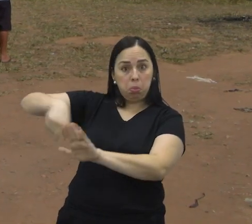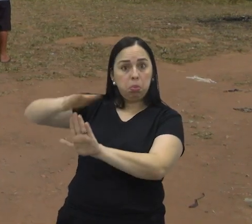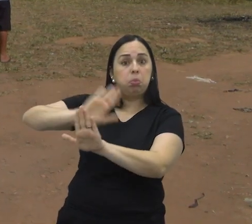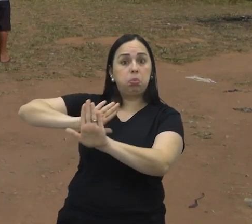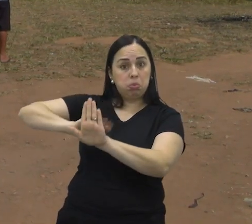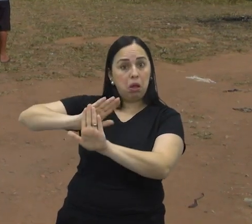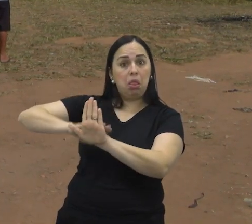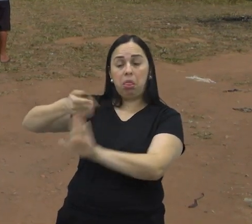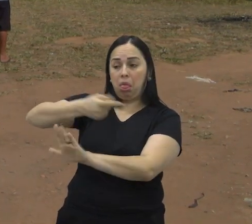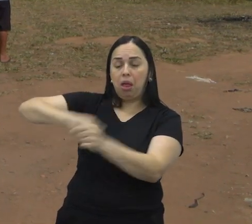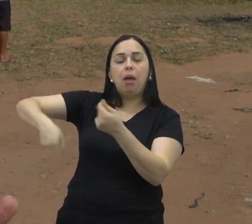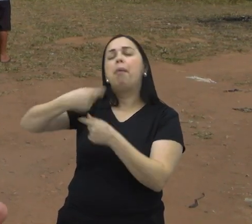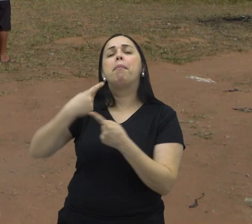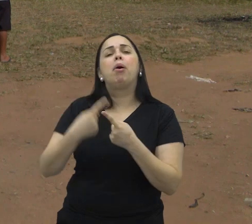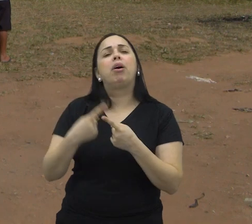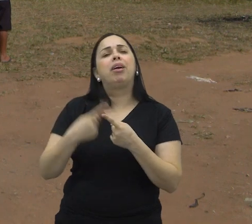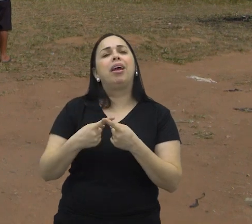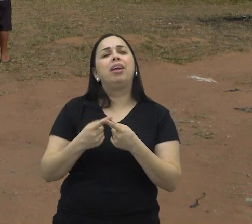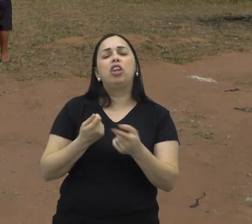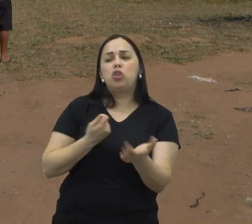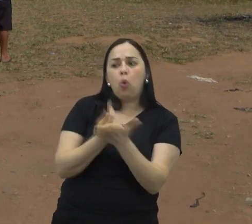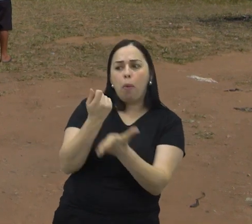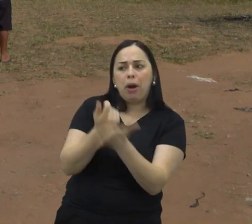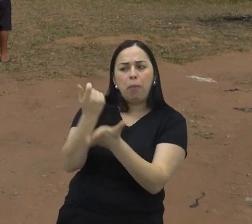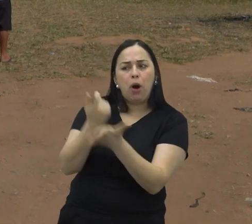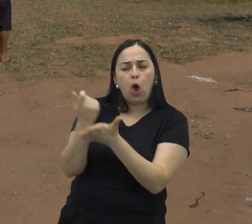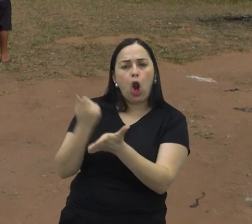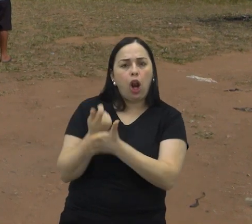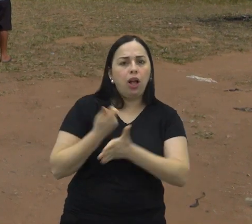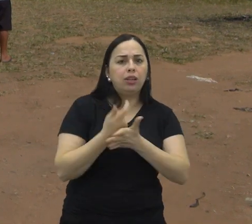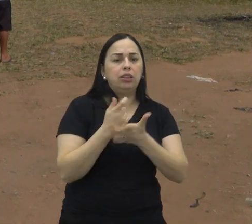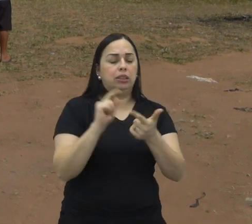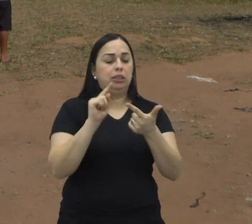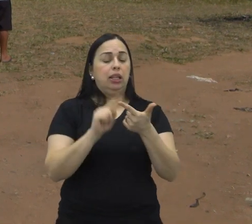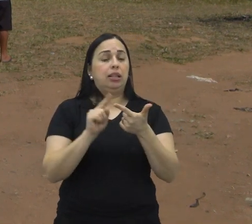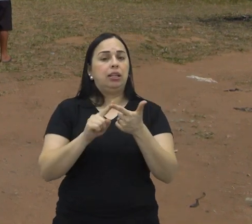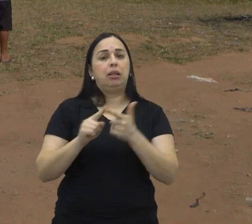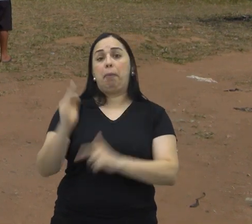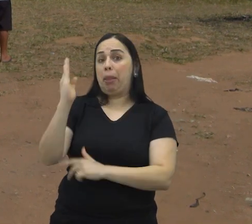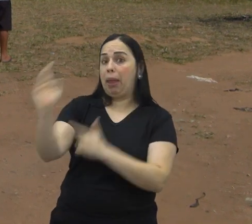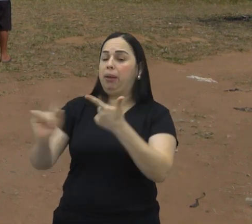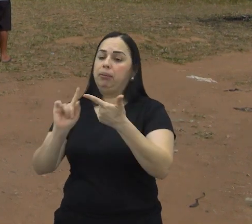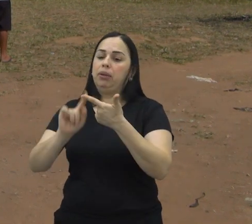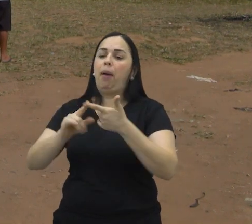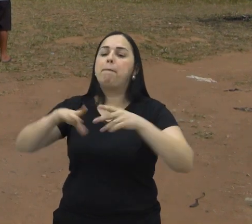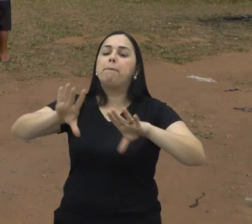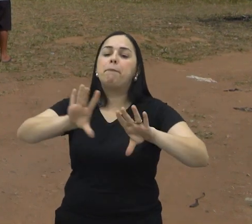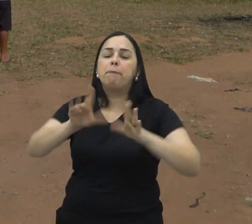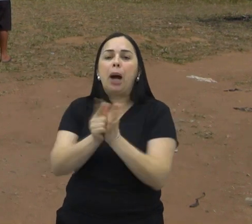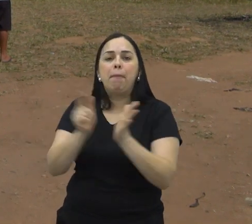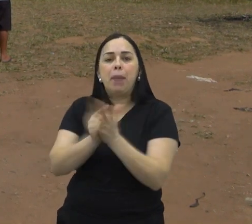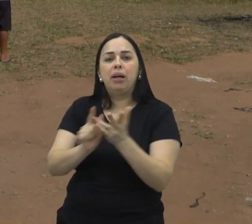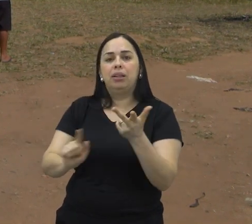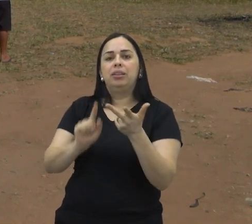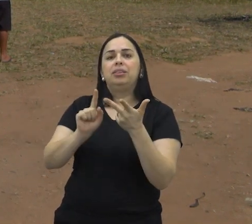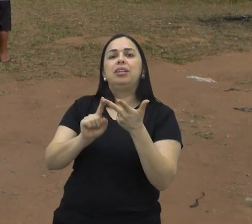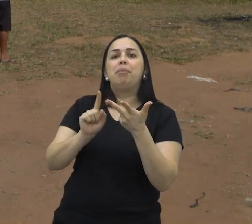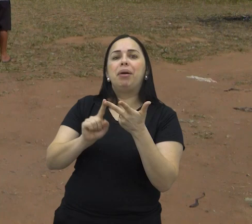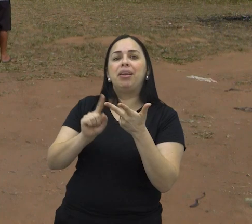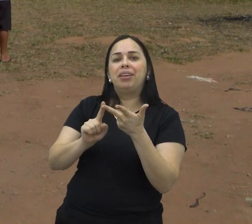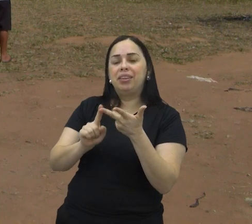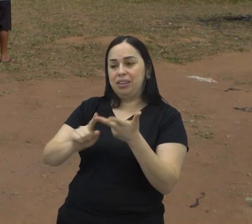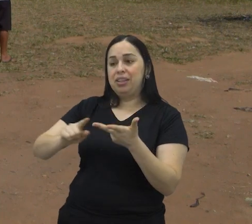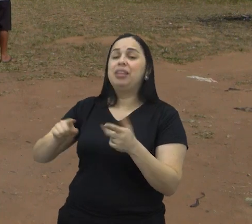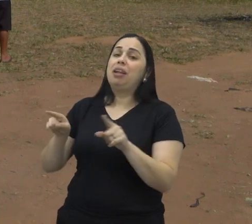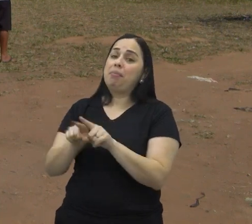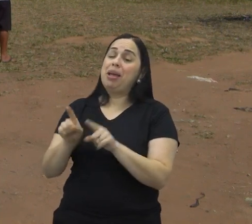aqui. Por que nós estamos falando? Porque a gente compra vários artigos para isso, e além dos artigos que a gente compra para poder fabricar a pipa, a gente ainda compra